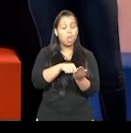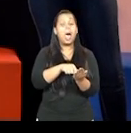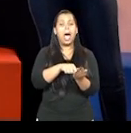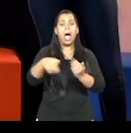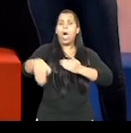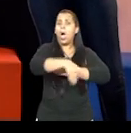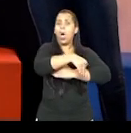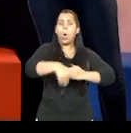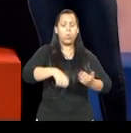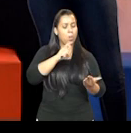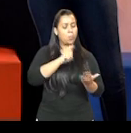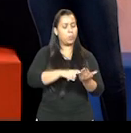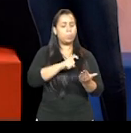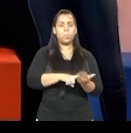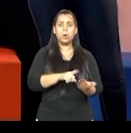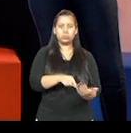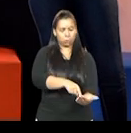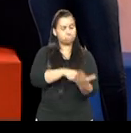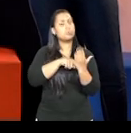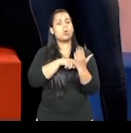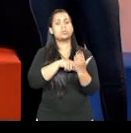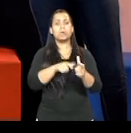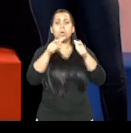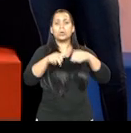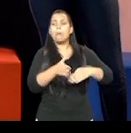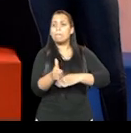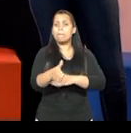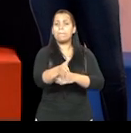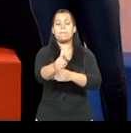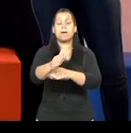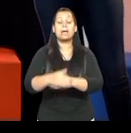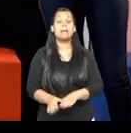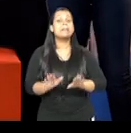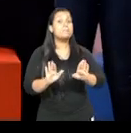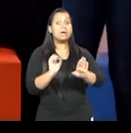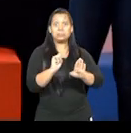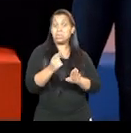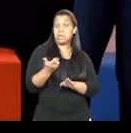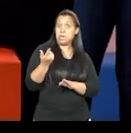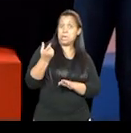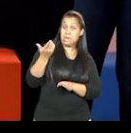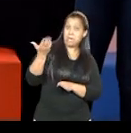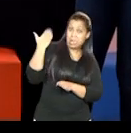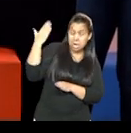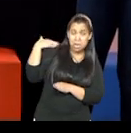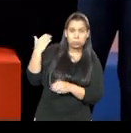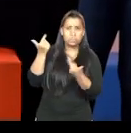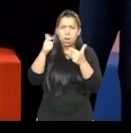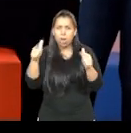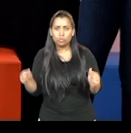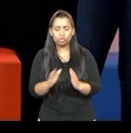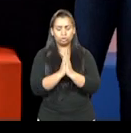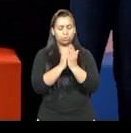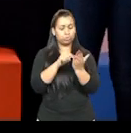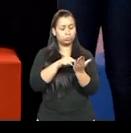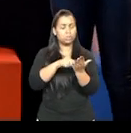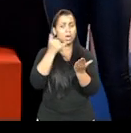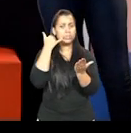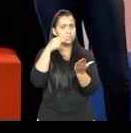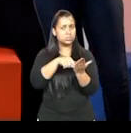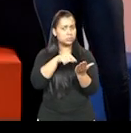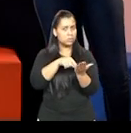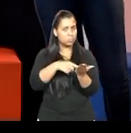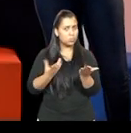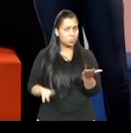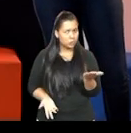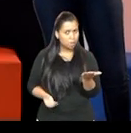pronto, logo aparece o caminho que devemos percorrer. Mas, se antigamente não existia celular com GPS, como será